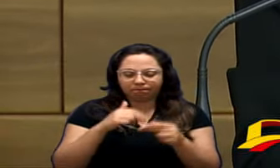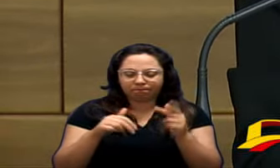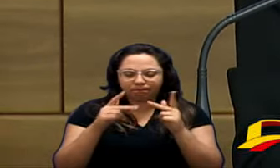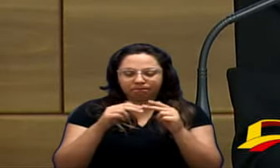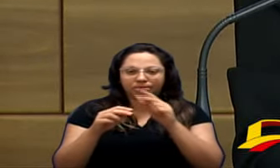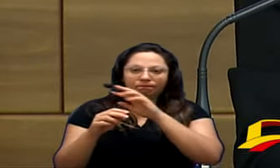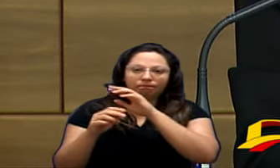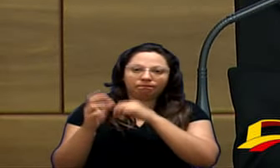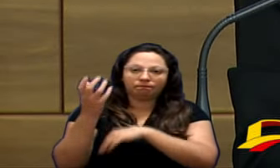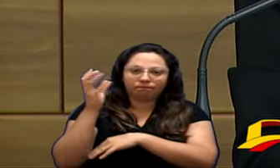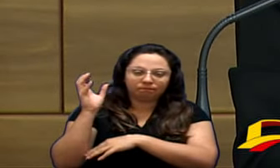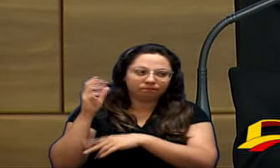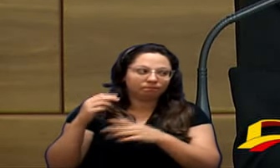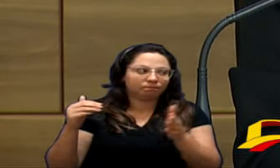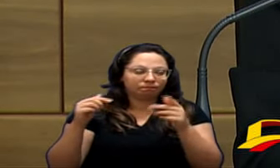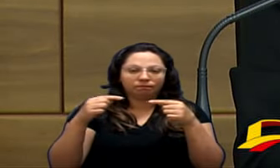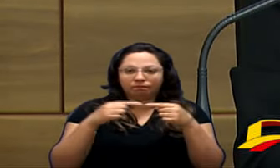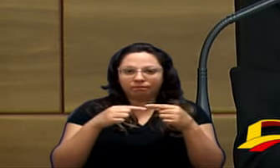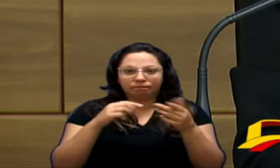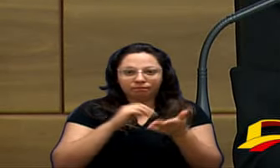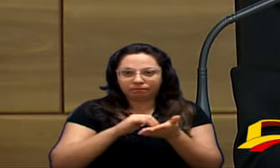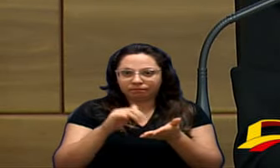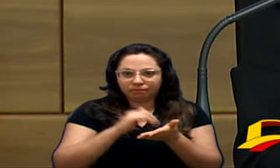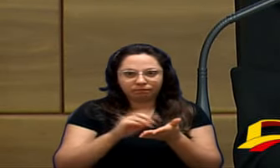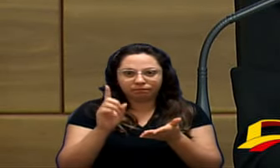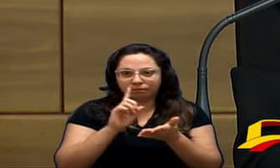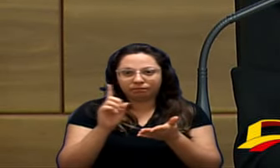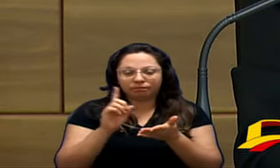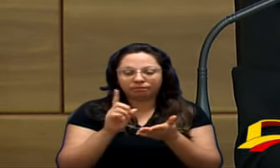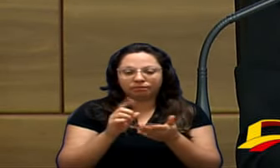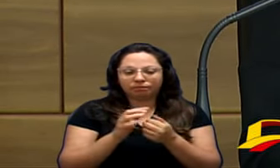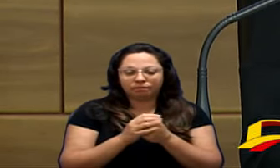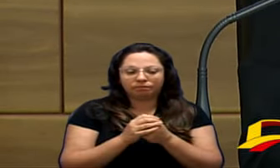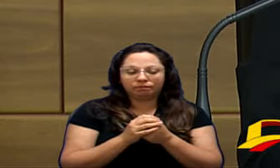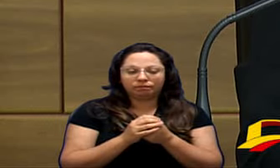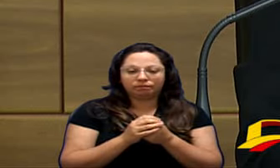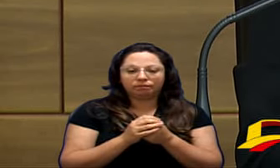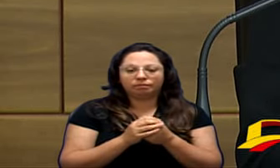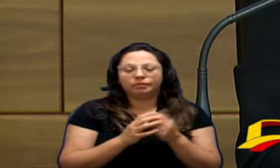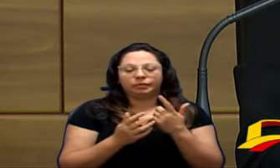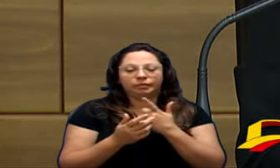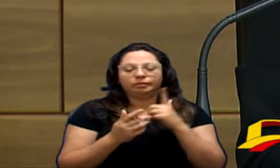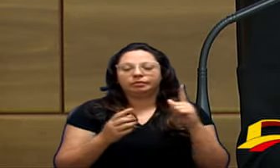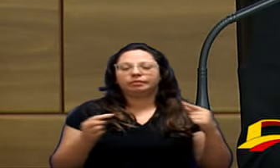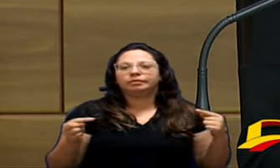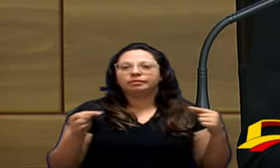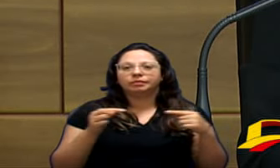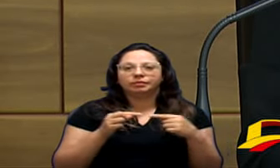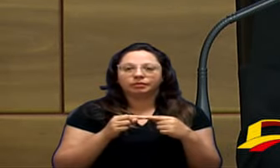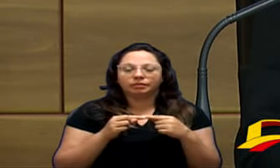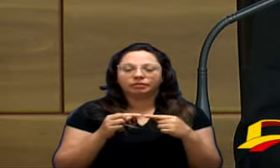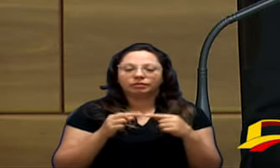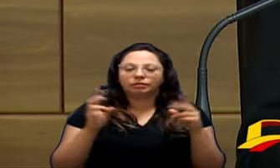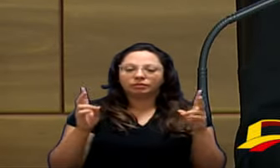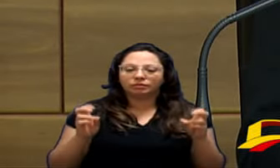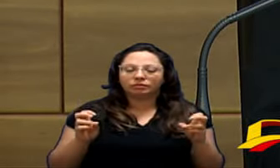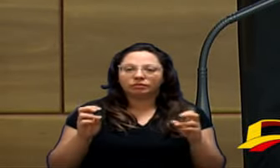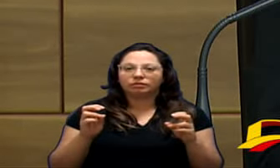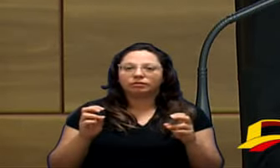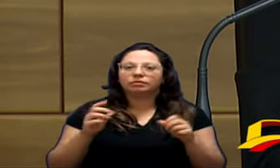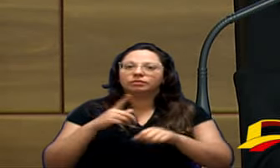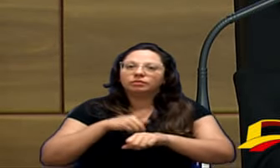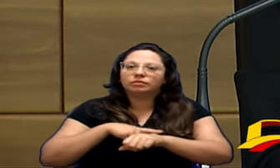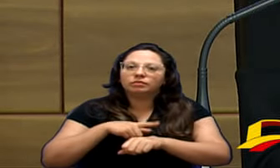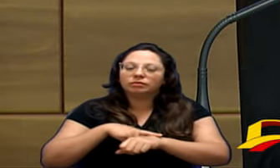ligada à secretaria Esse contrato é a secretaria de serviços públicos da serpo tá a a com relação a o time o